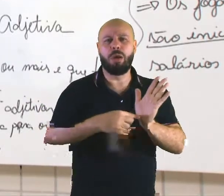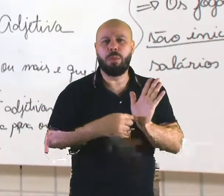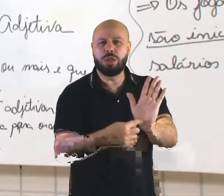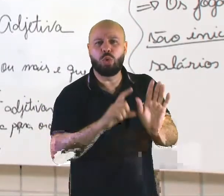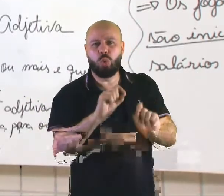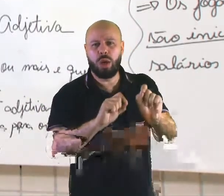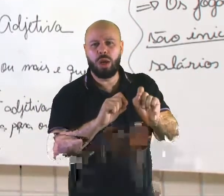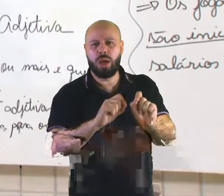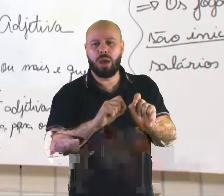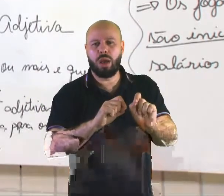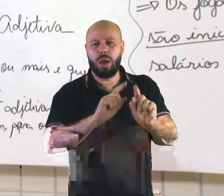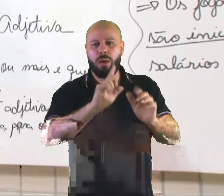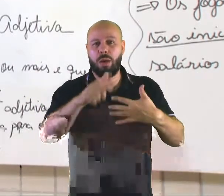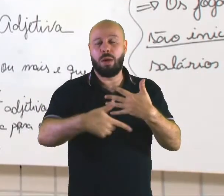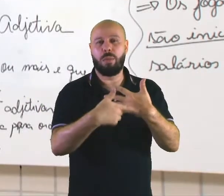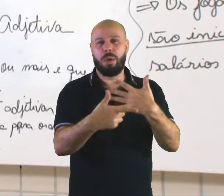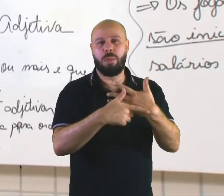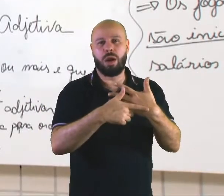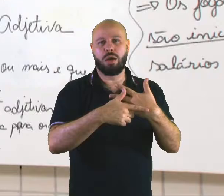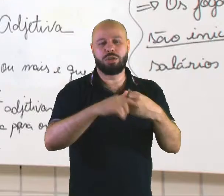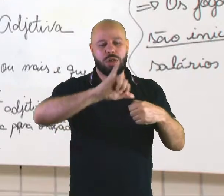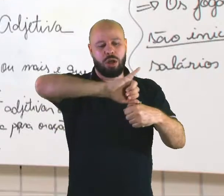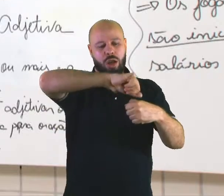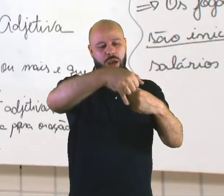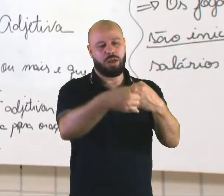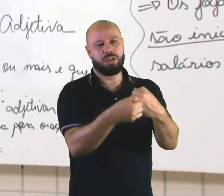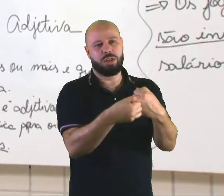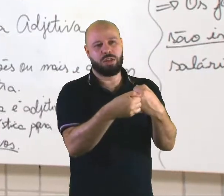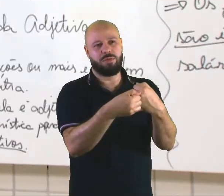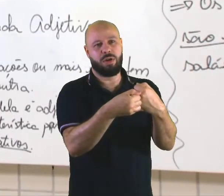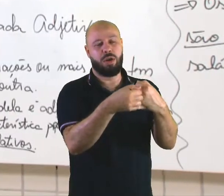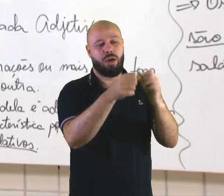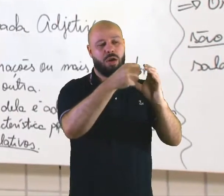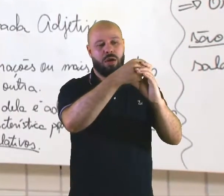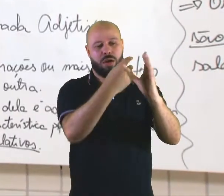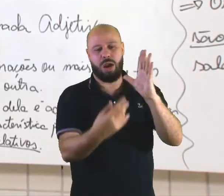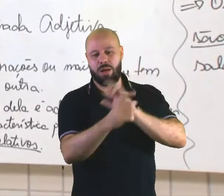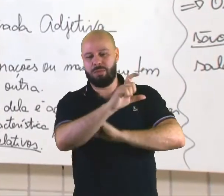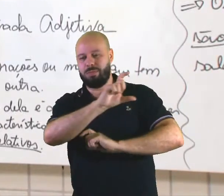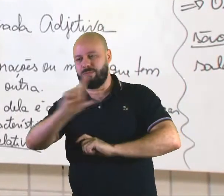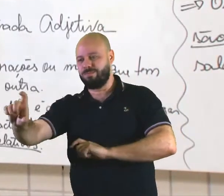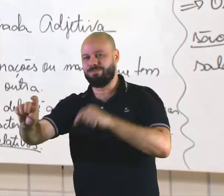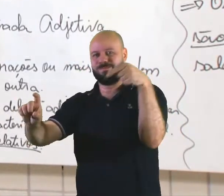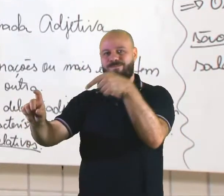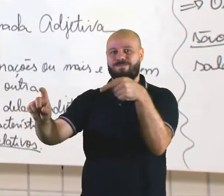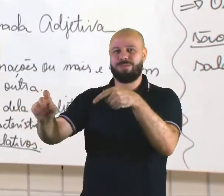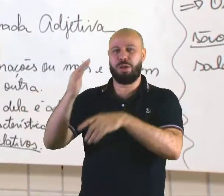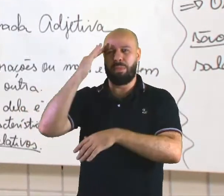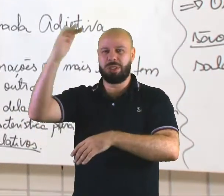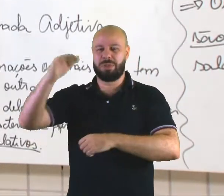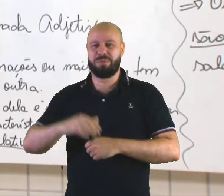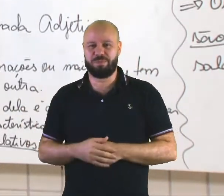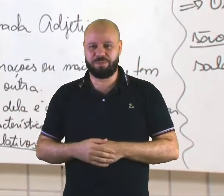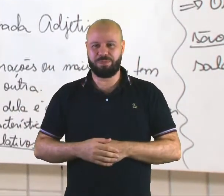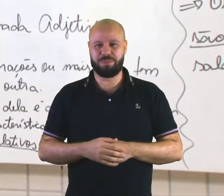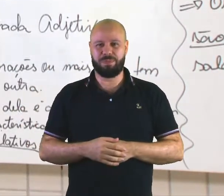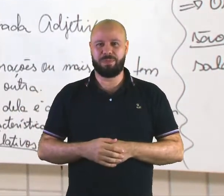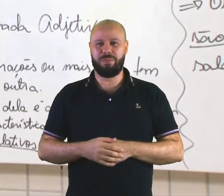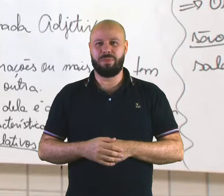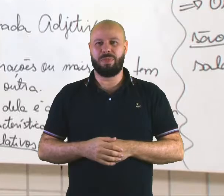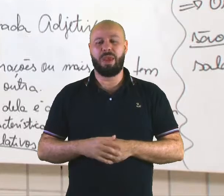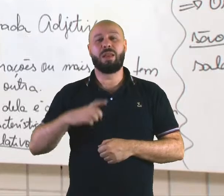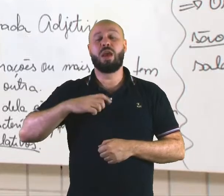ter a função de quê? De adjetivar ou caracterizar a oração principal. Traz